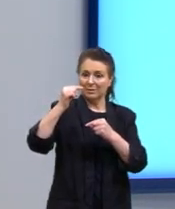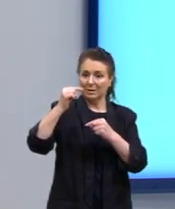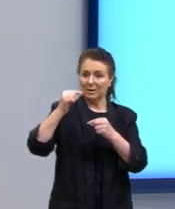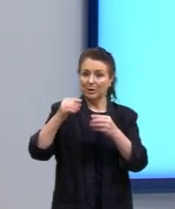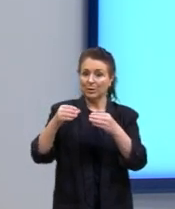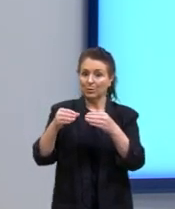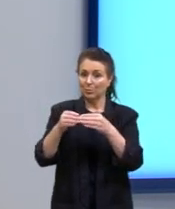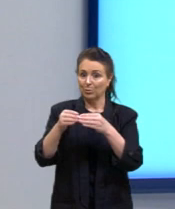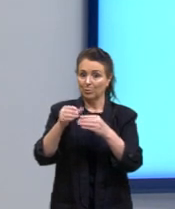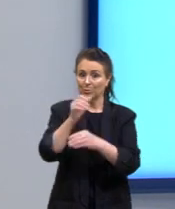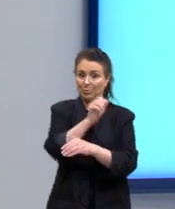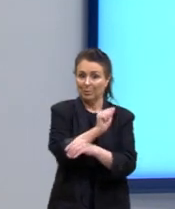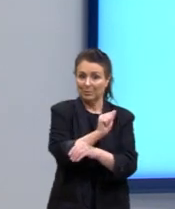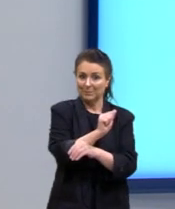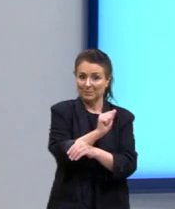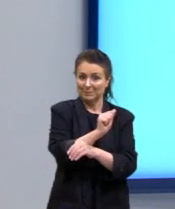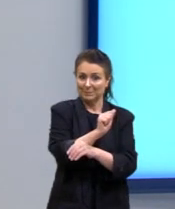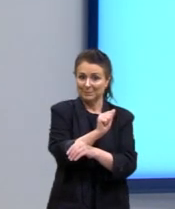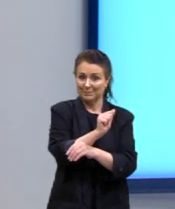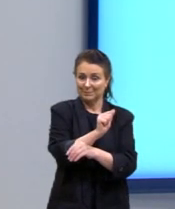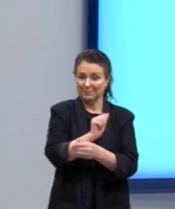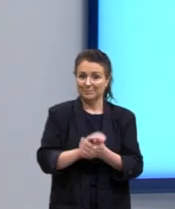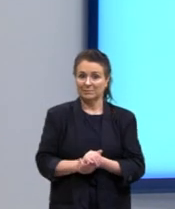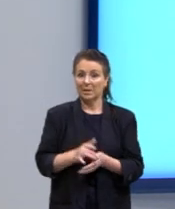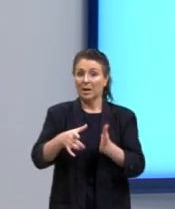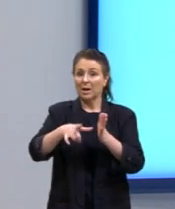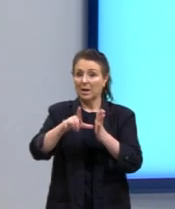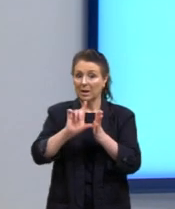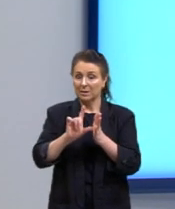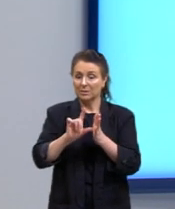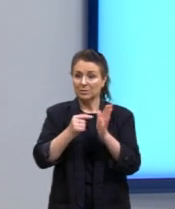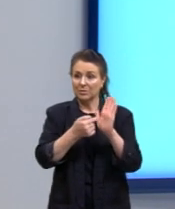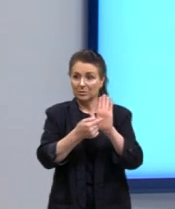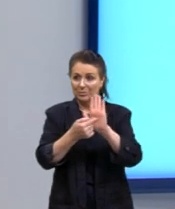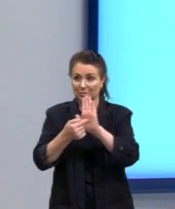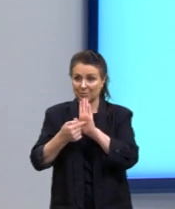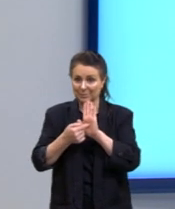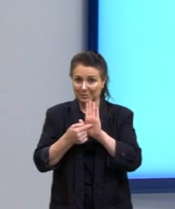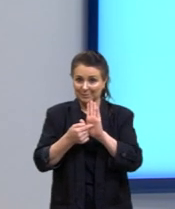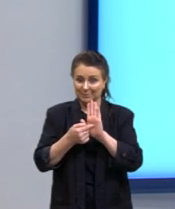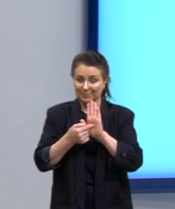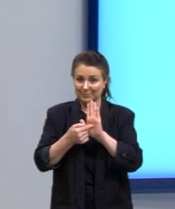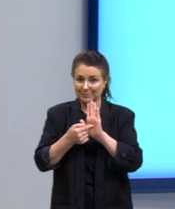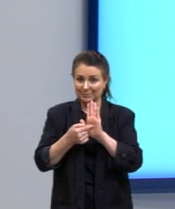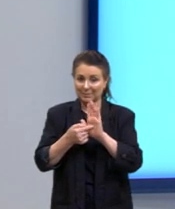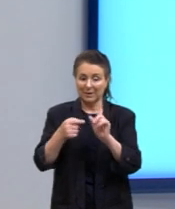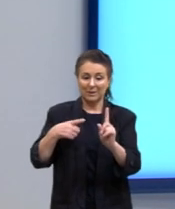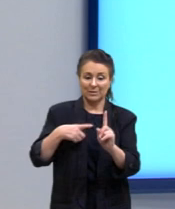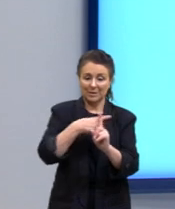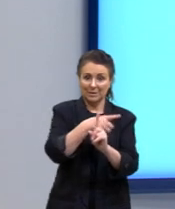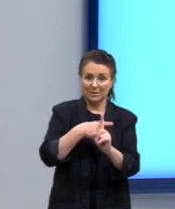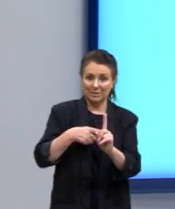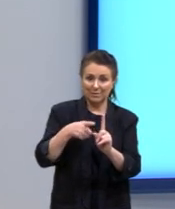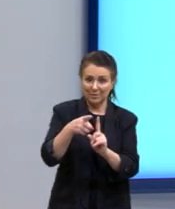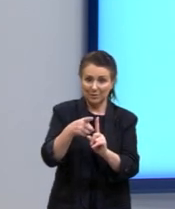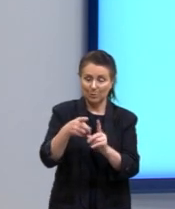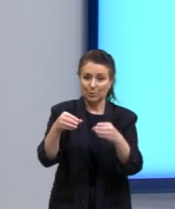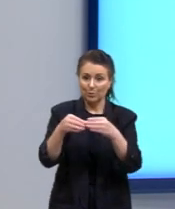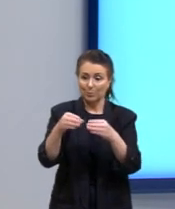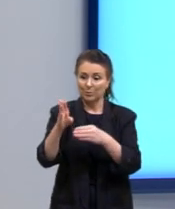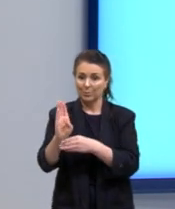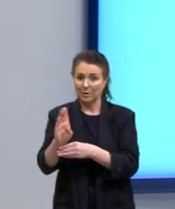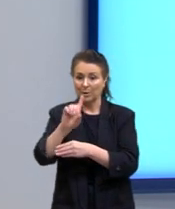da turma a Antes de mostrar o resuminho eu vou até voltar aqui para vocês ó desvio da turma B